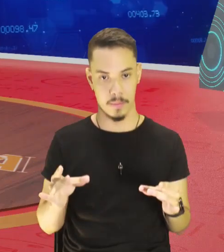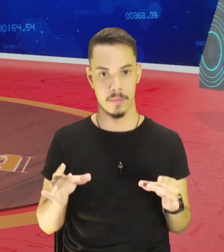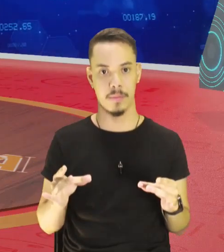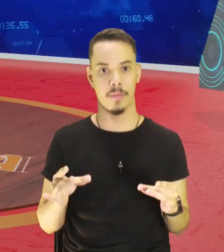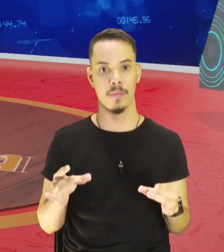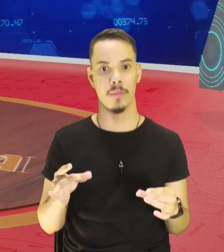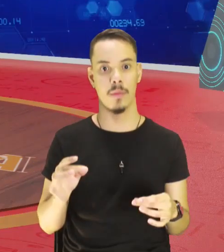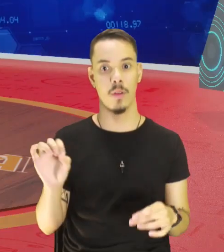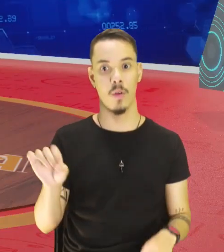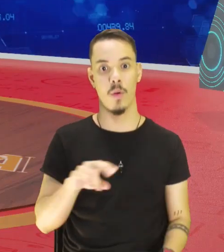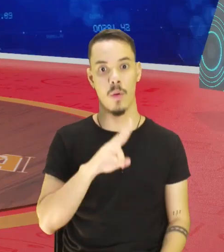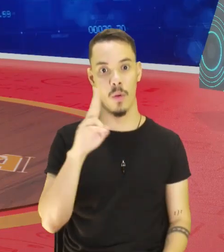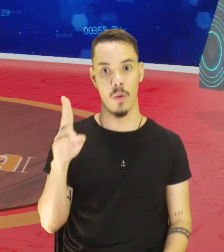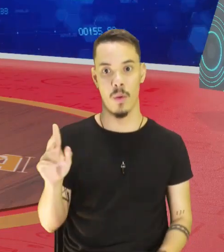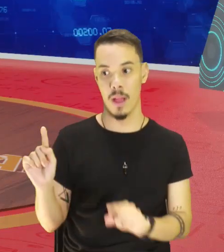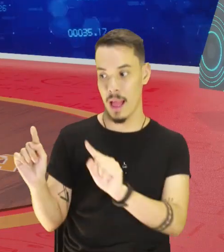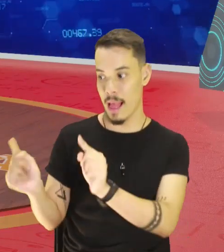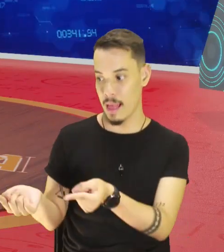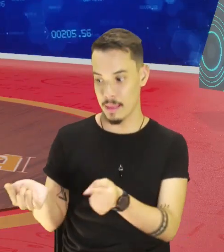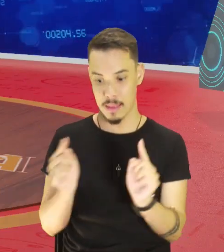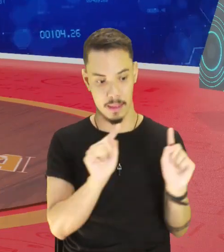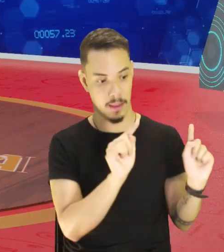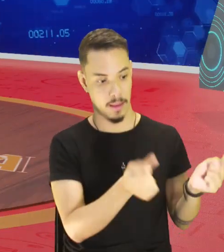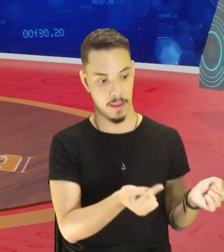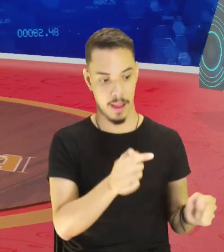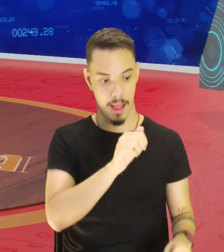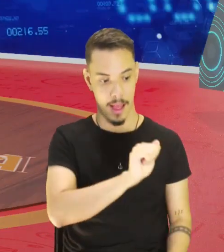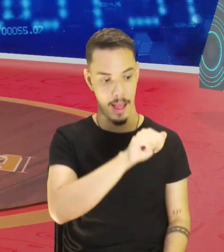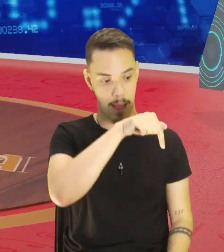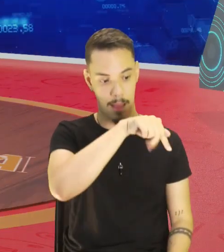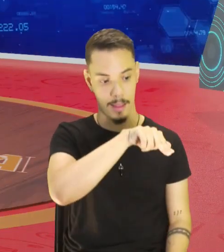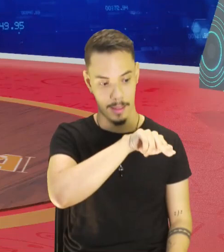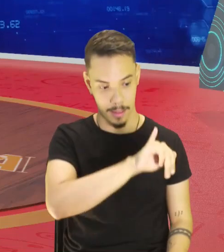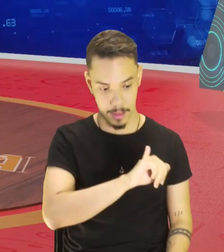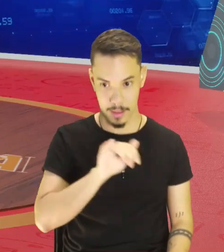Ou é aqui, Ou é aqui. ou é aqui. Aqui ou aqui.